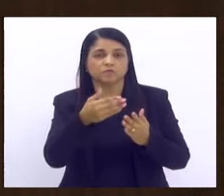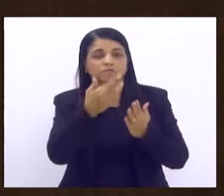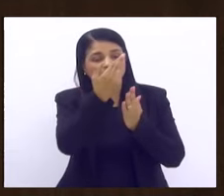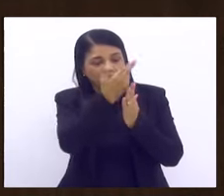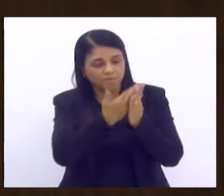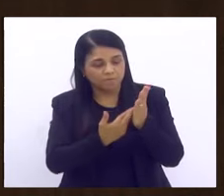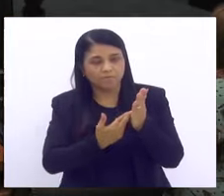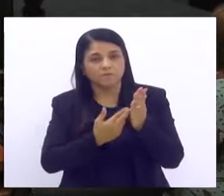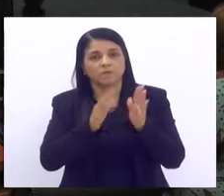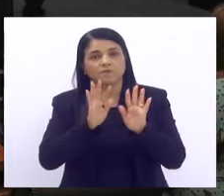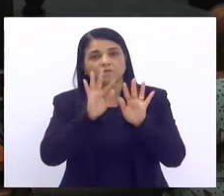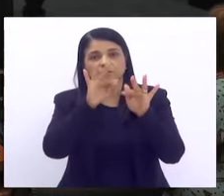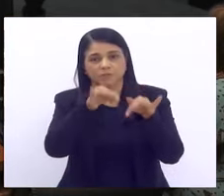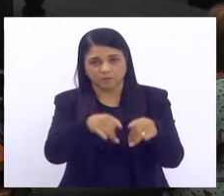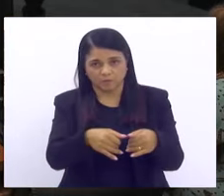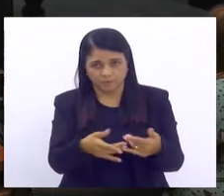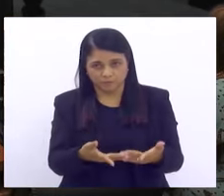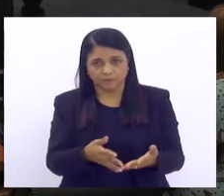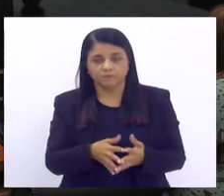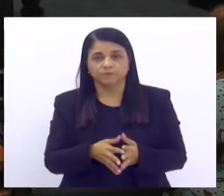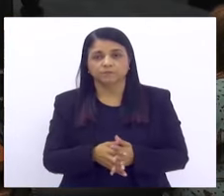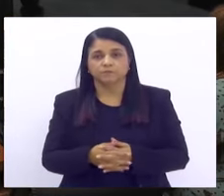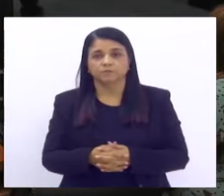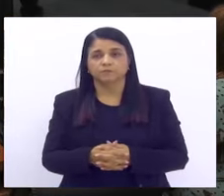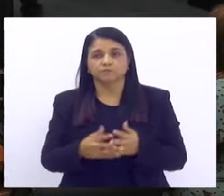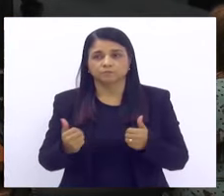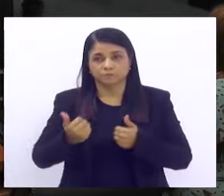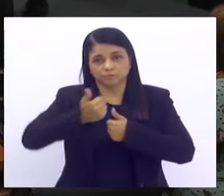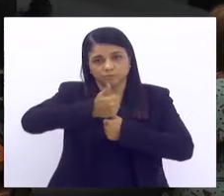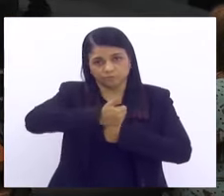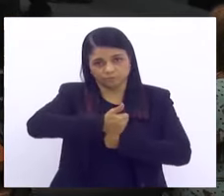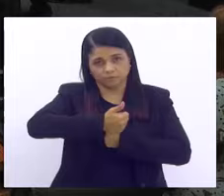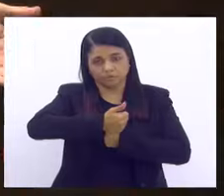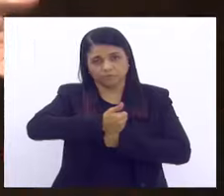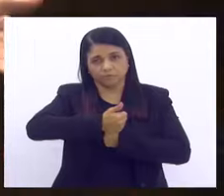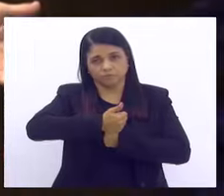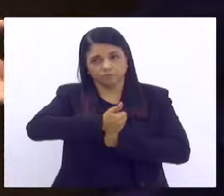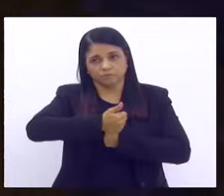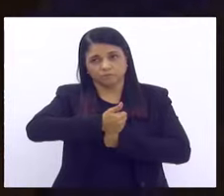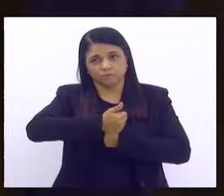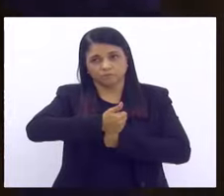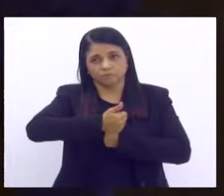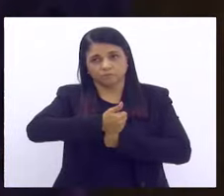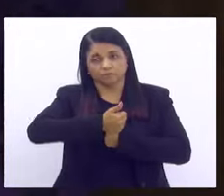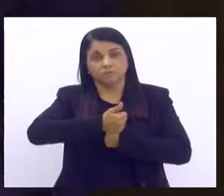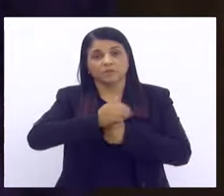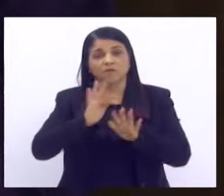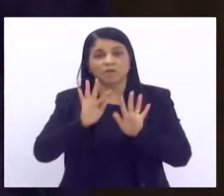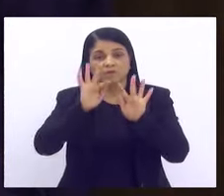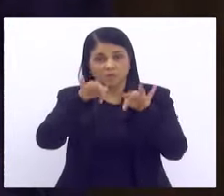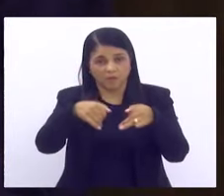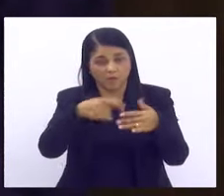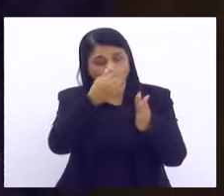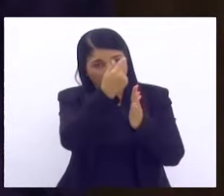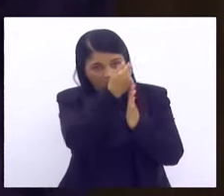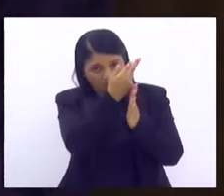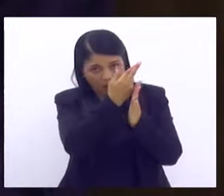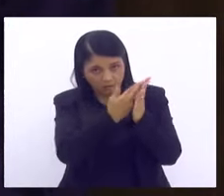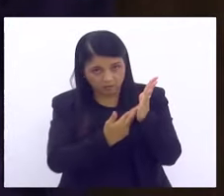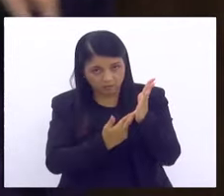redação. Concluindo por substitutivo. Só pode ter forma final de redação concluindo